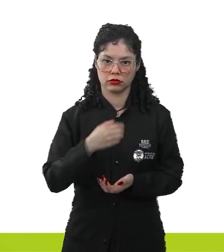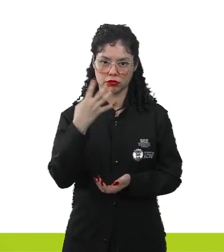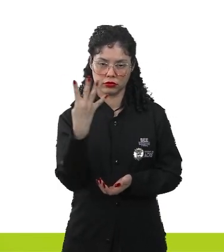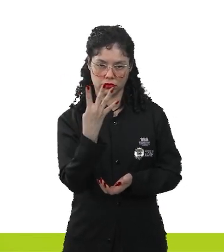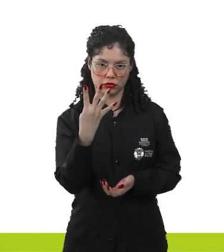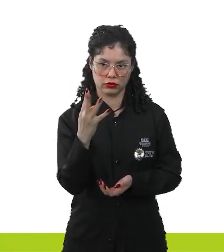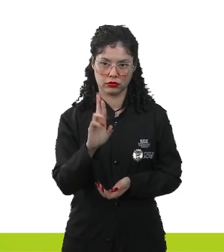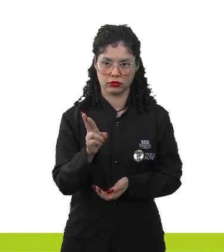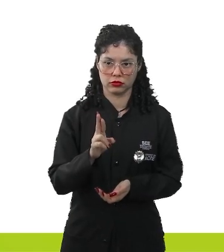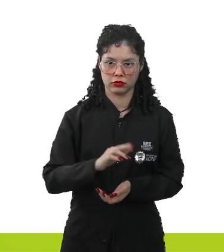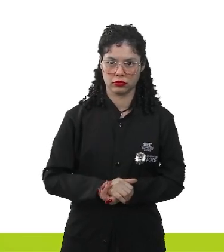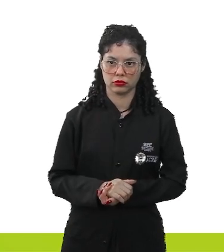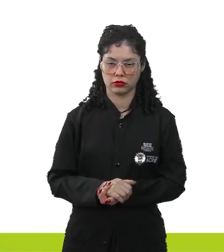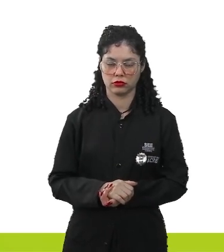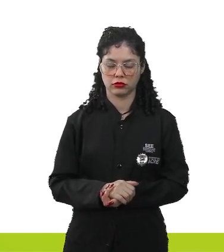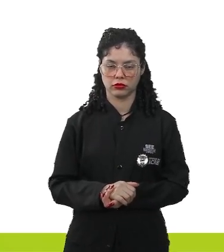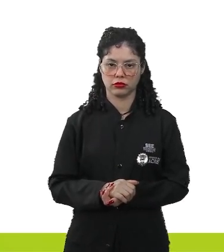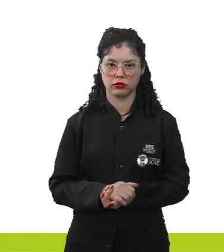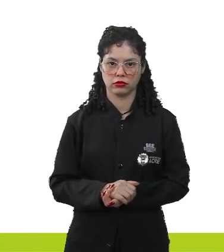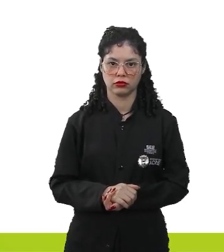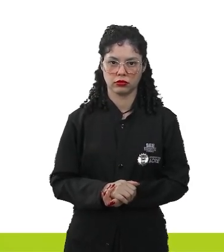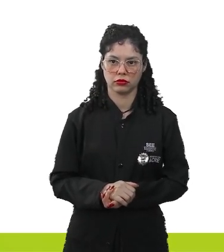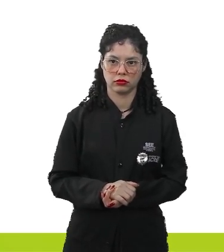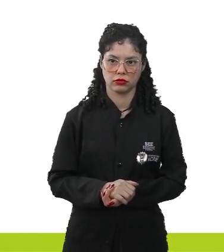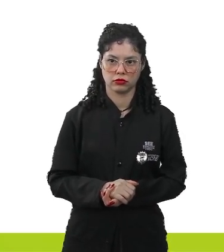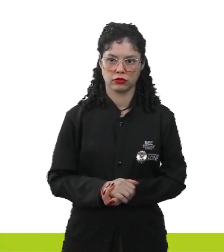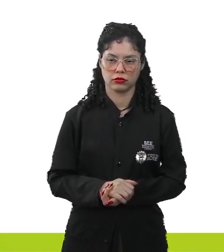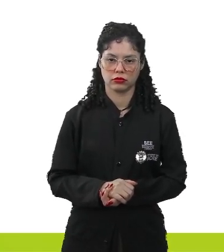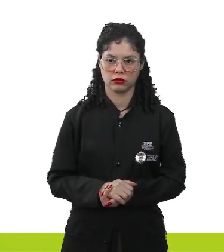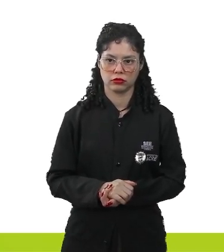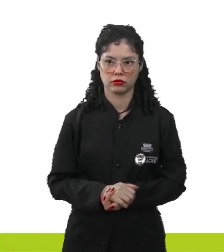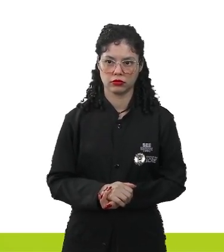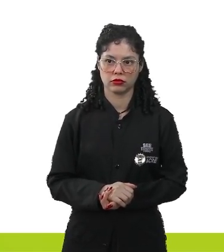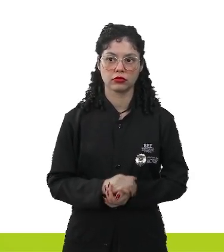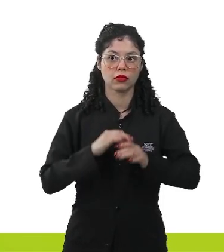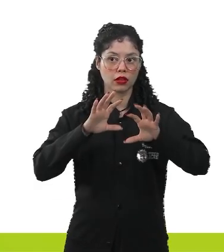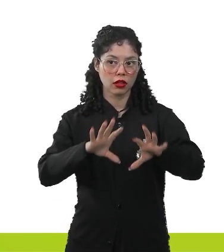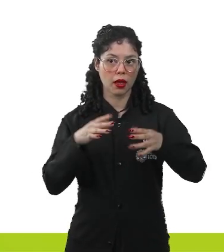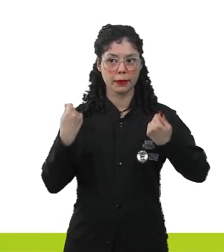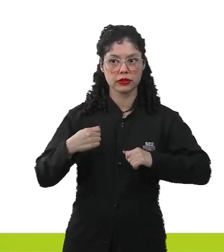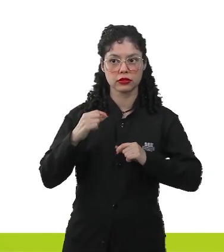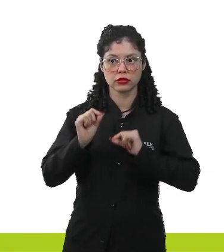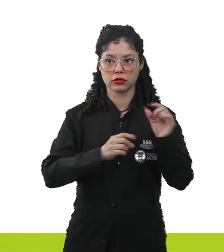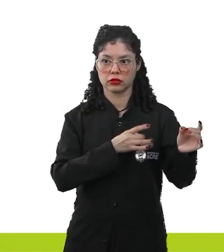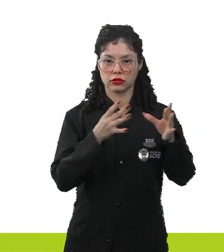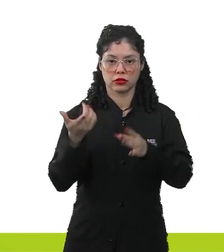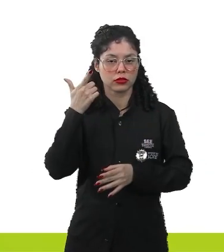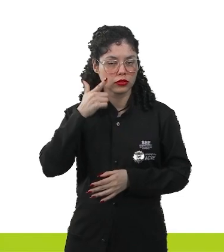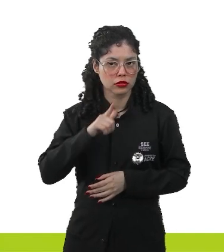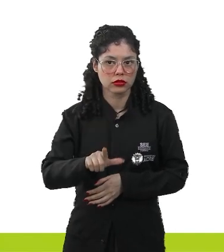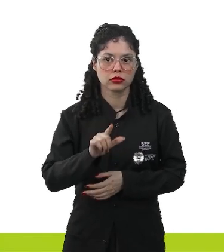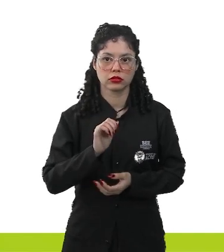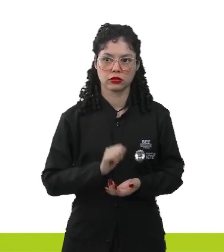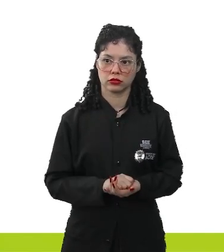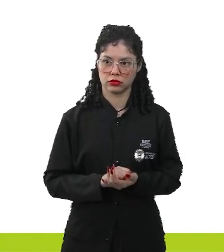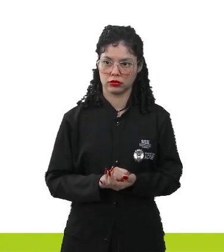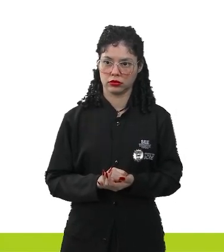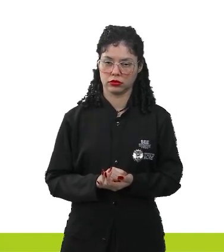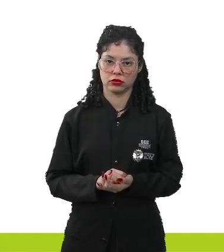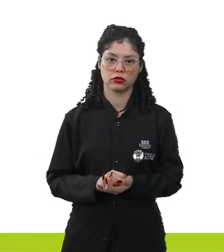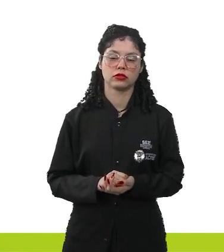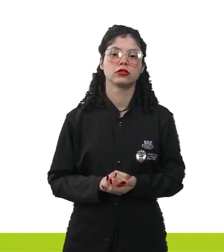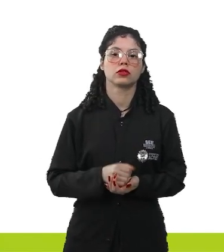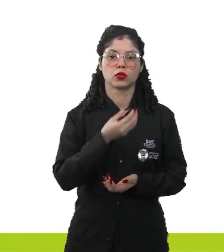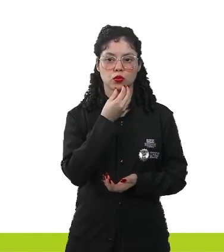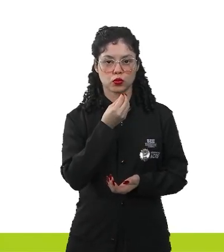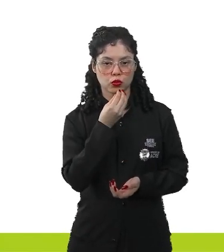R$ 4,00 a embalagem. Assim, será preciso convencer o